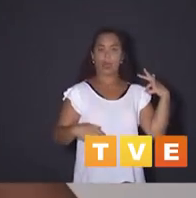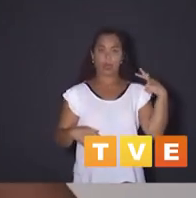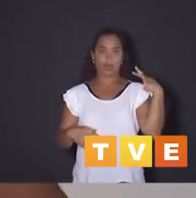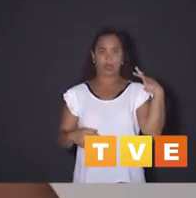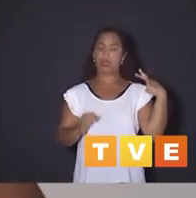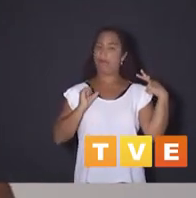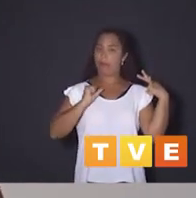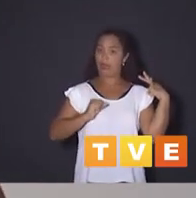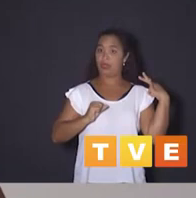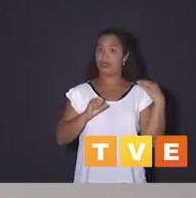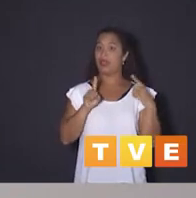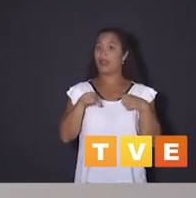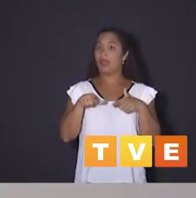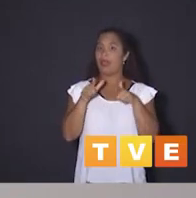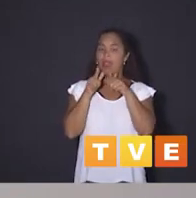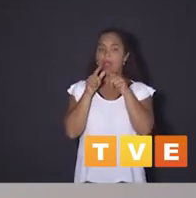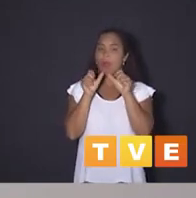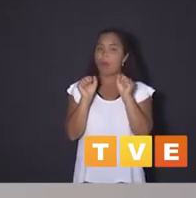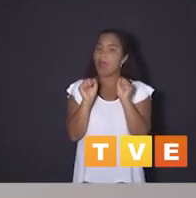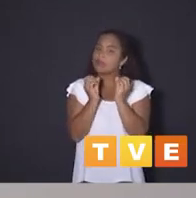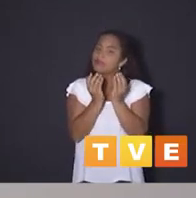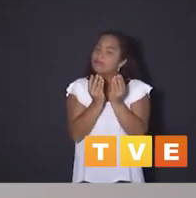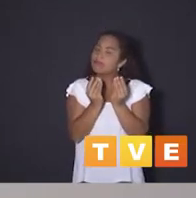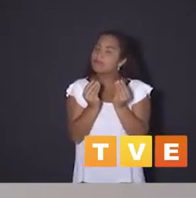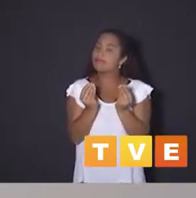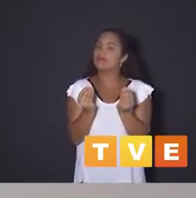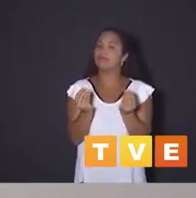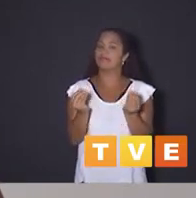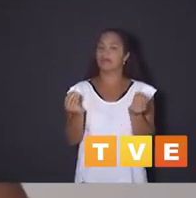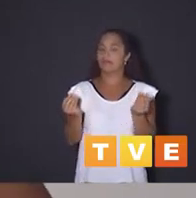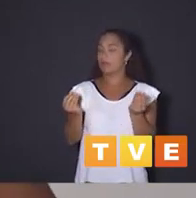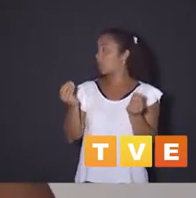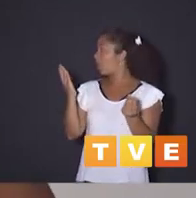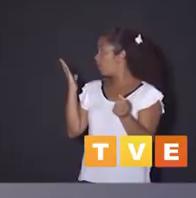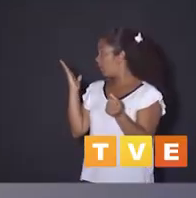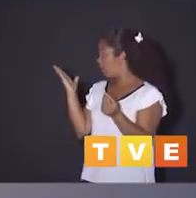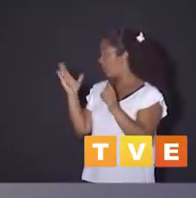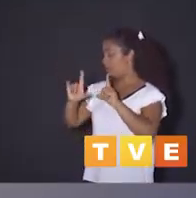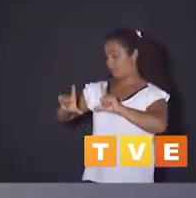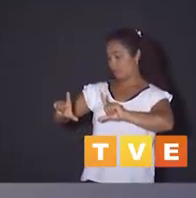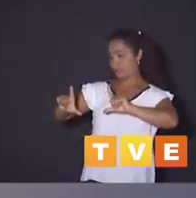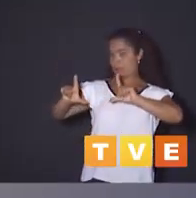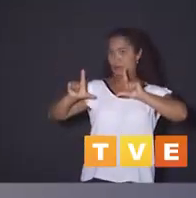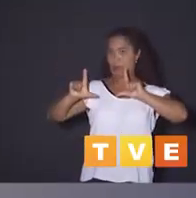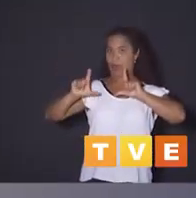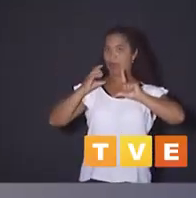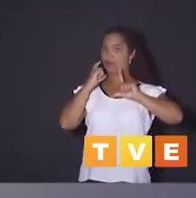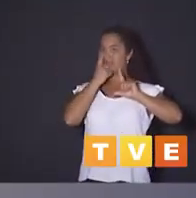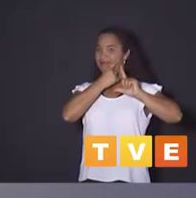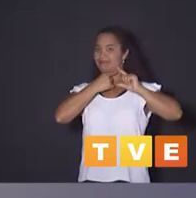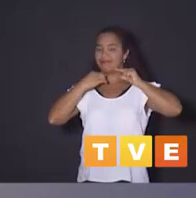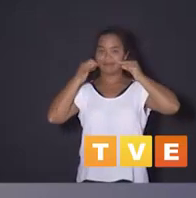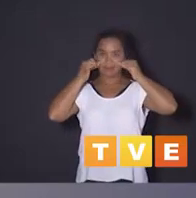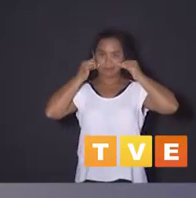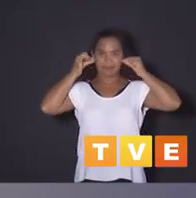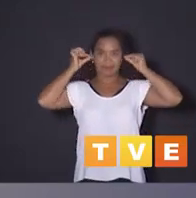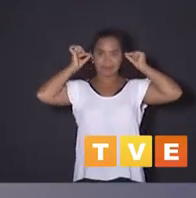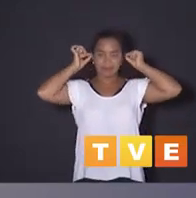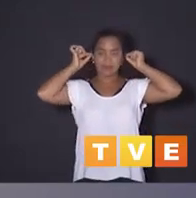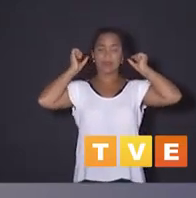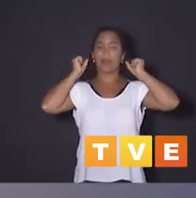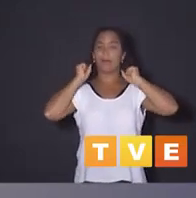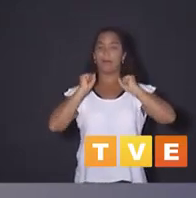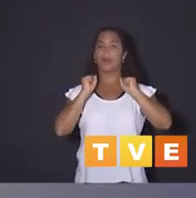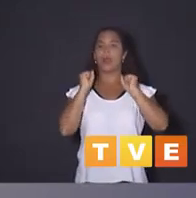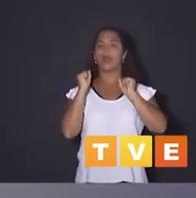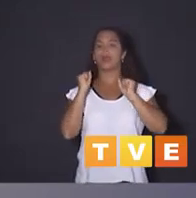essa é uma linguagem tão sensível então dessa imagem é da anastácia que a gente conhece a gente pode imaginar que